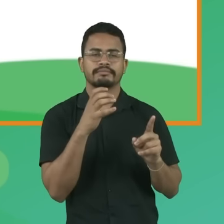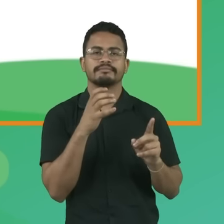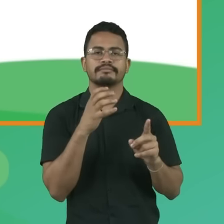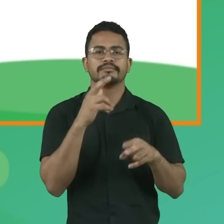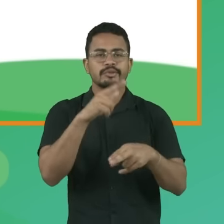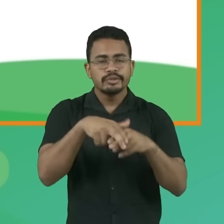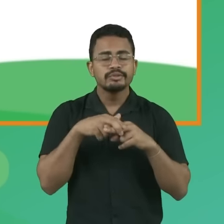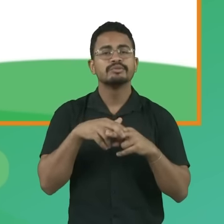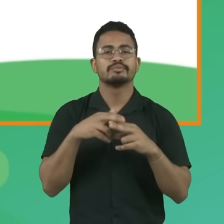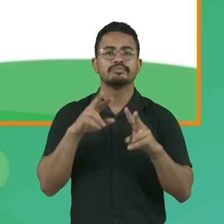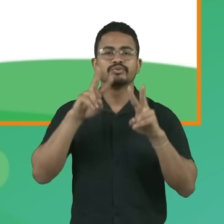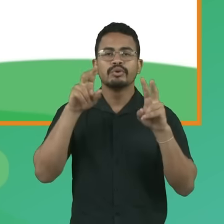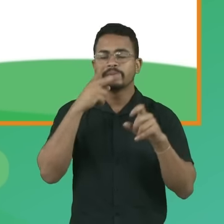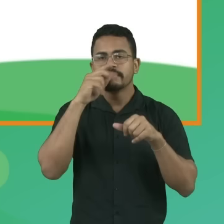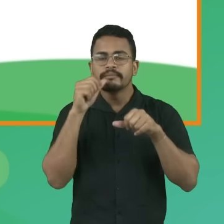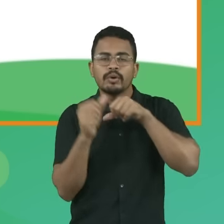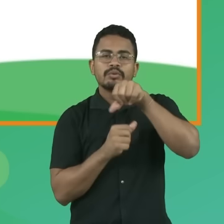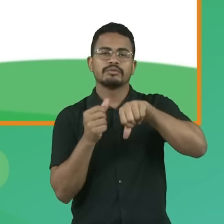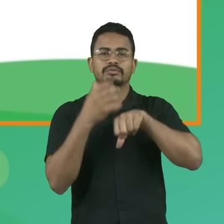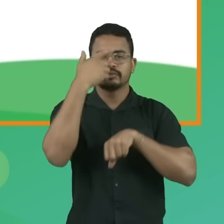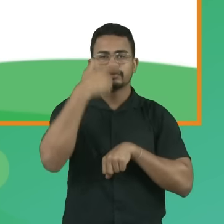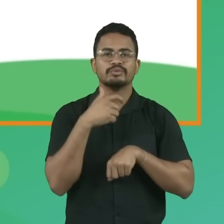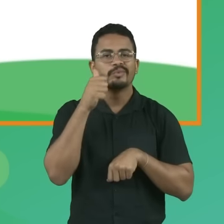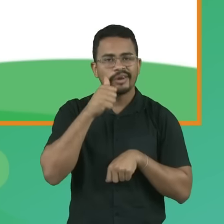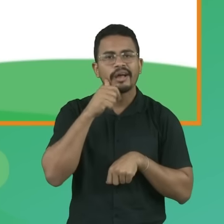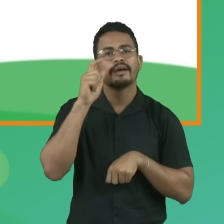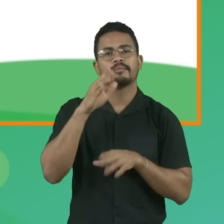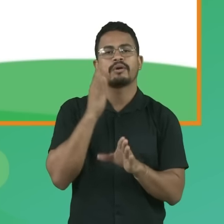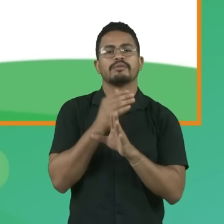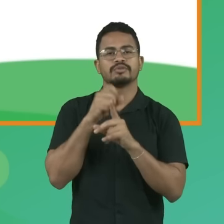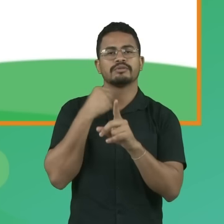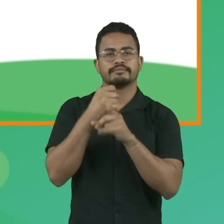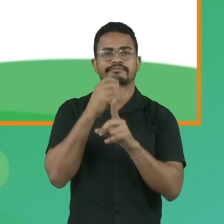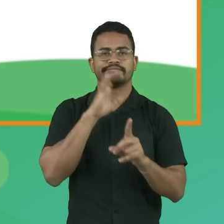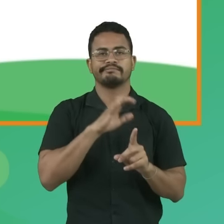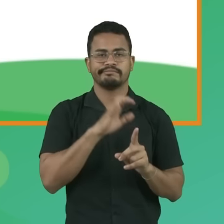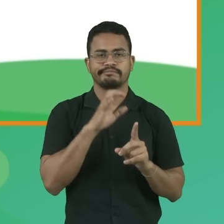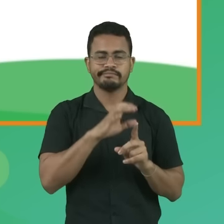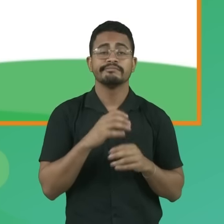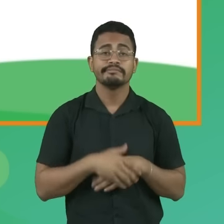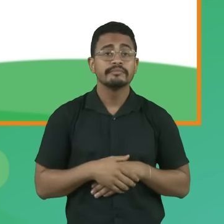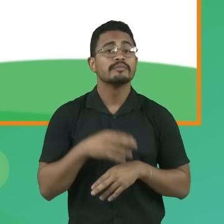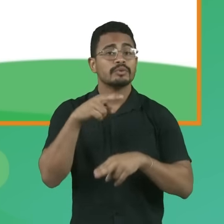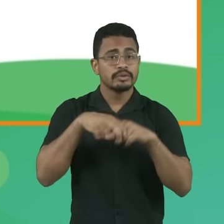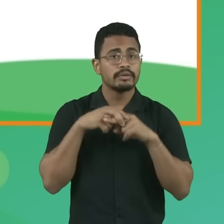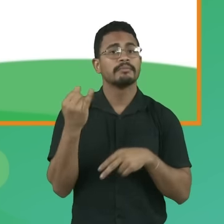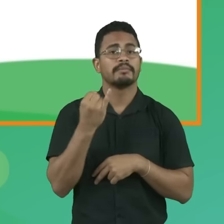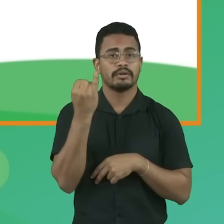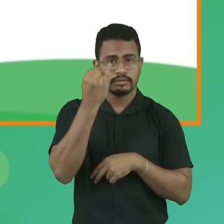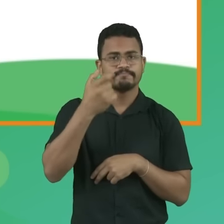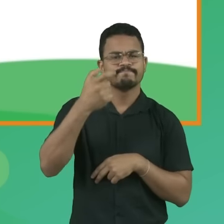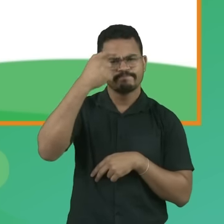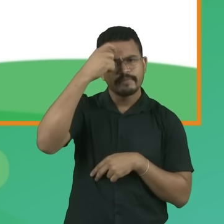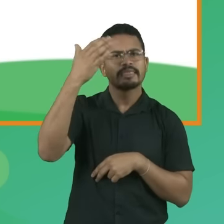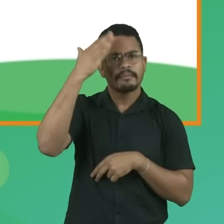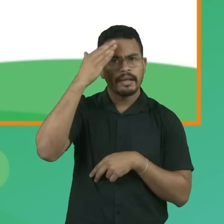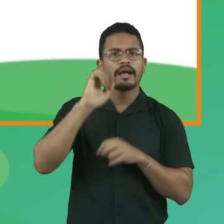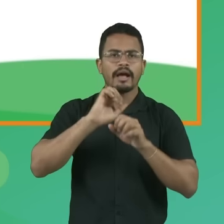muito na questão aí do social, da construção social. Isso é muito importante a gente estar ciente para na hora de